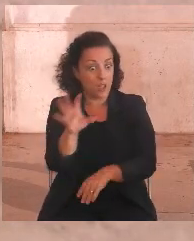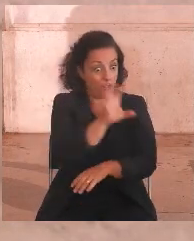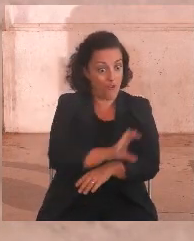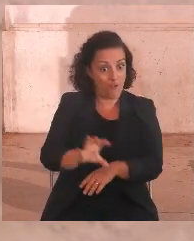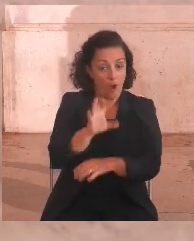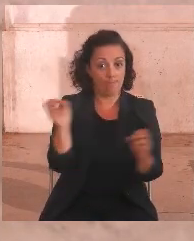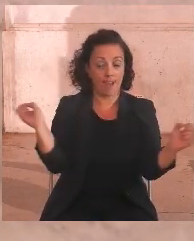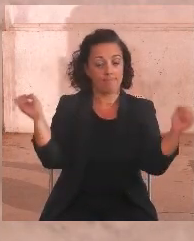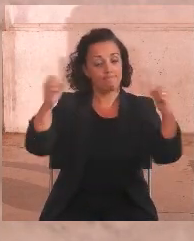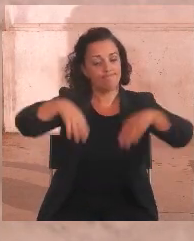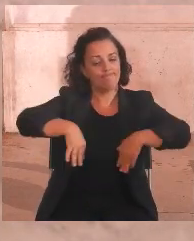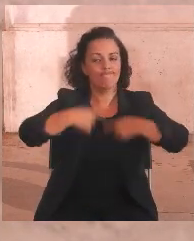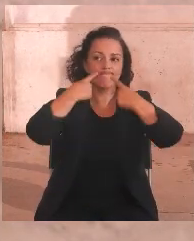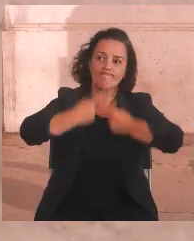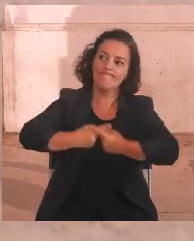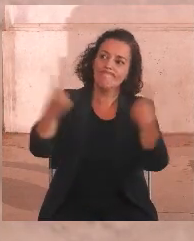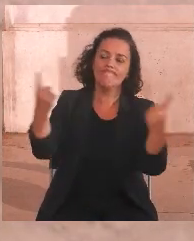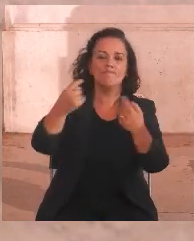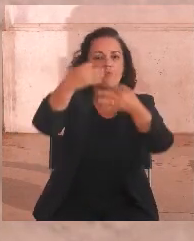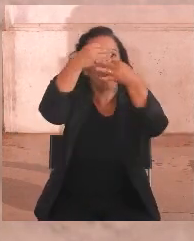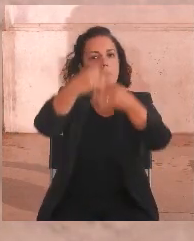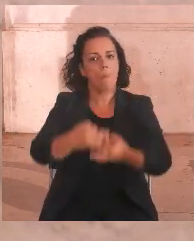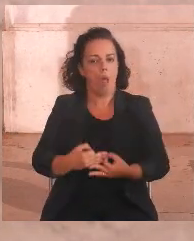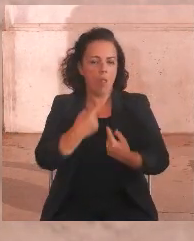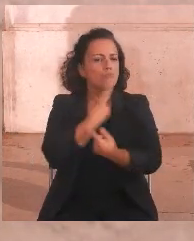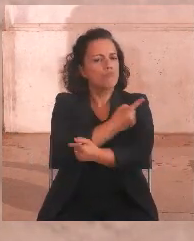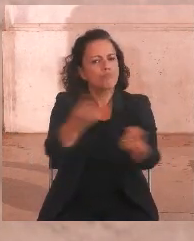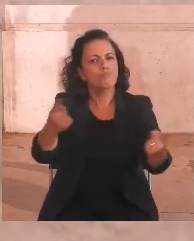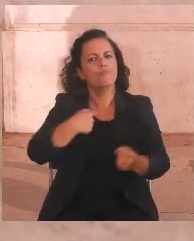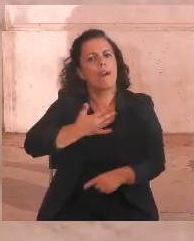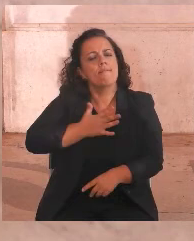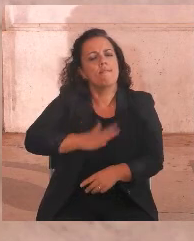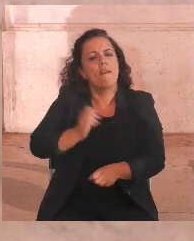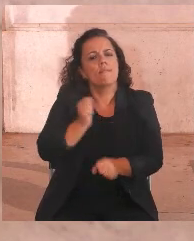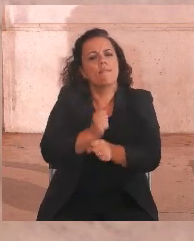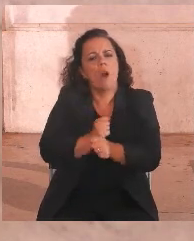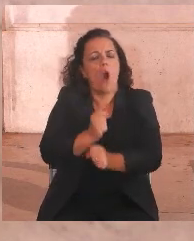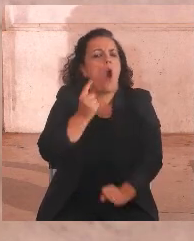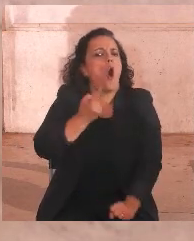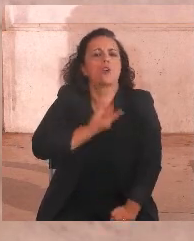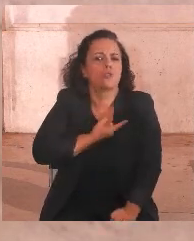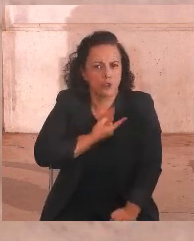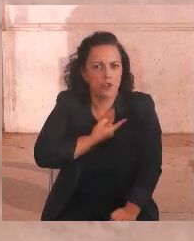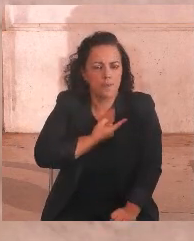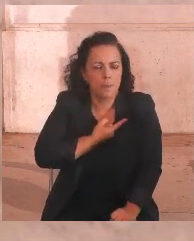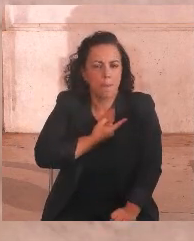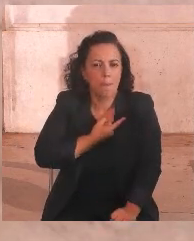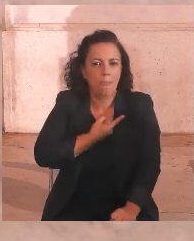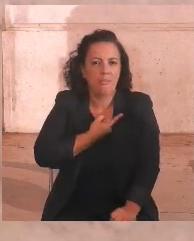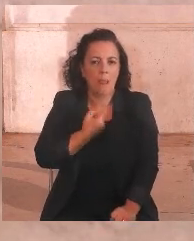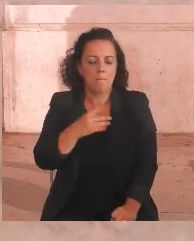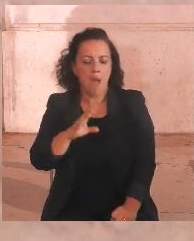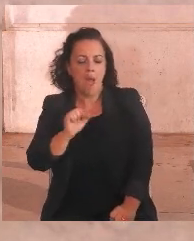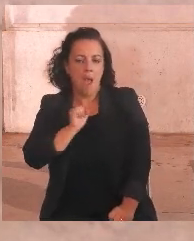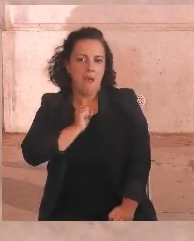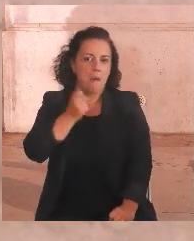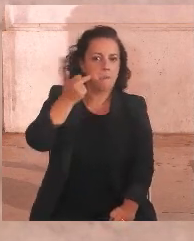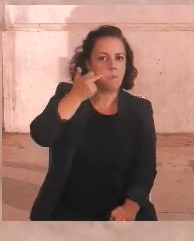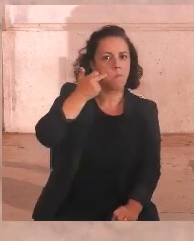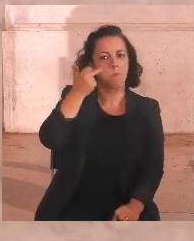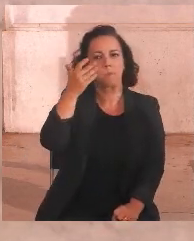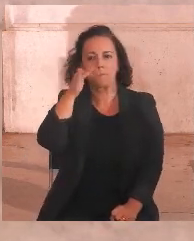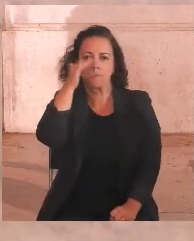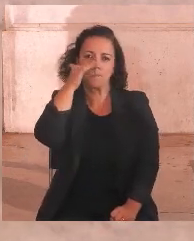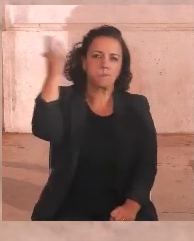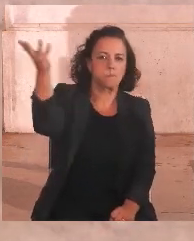dizemos solenemente aos lisboetas aquilo que tencionamos fazer. Não o fazemos com sentimentos triunfalistas e